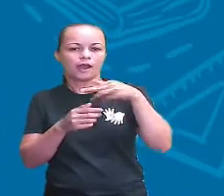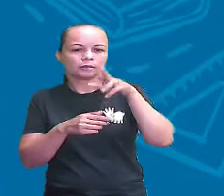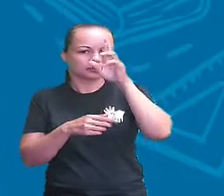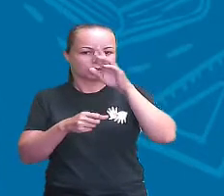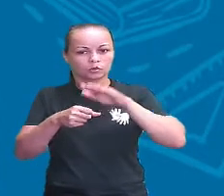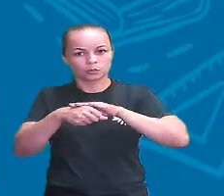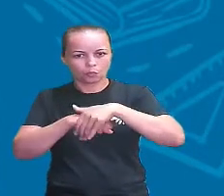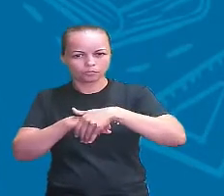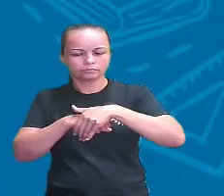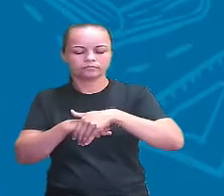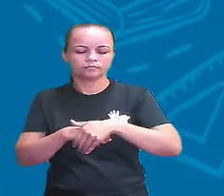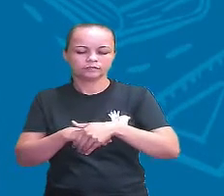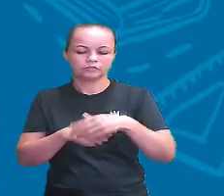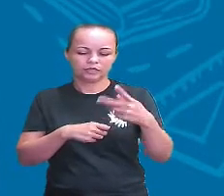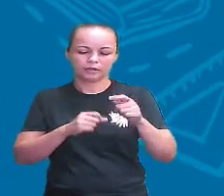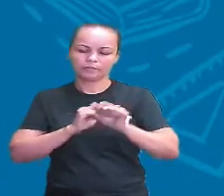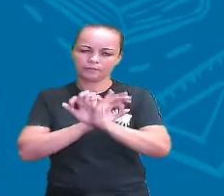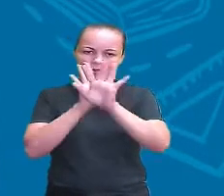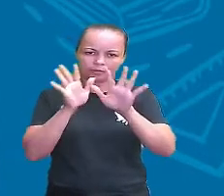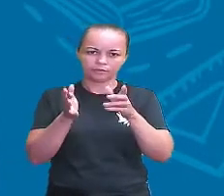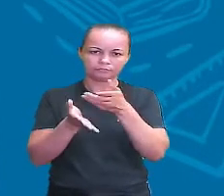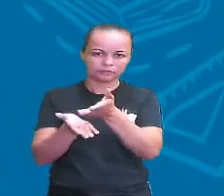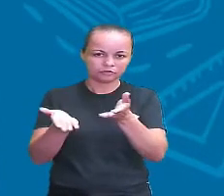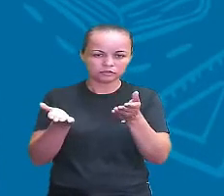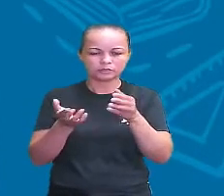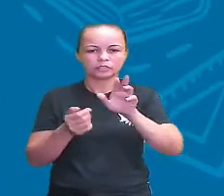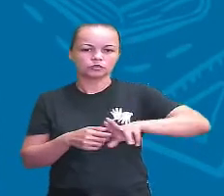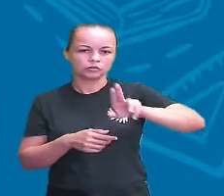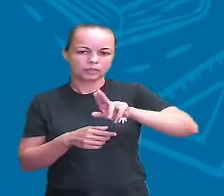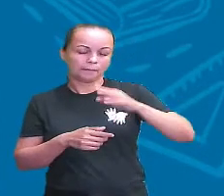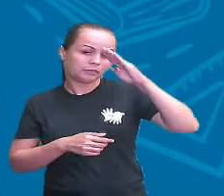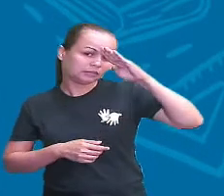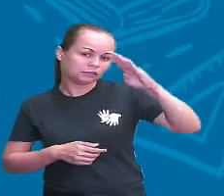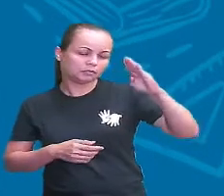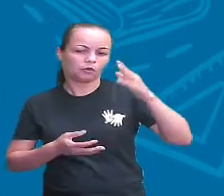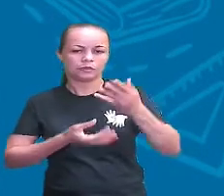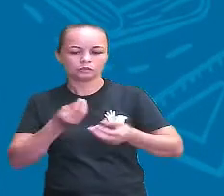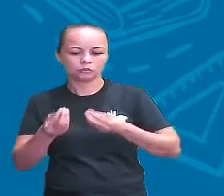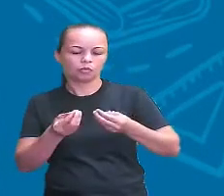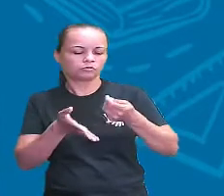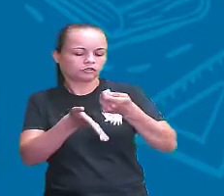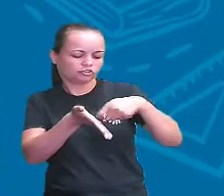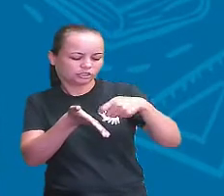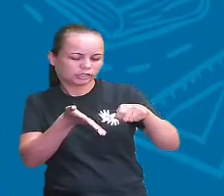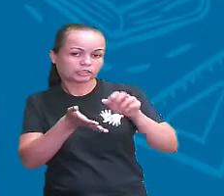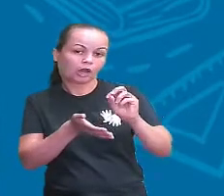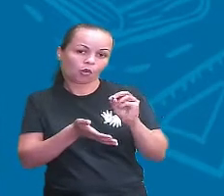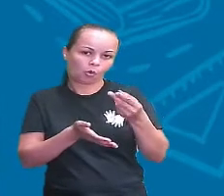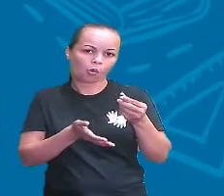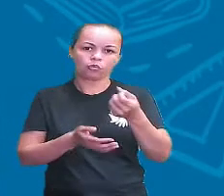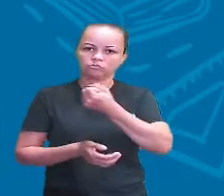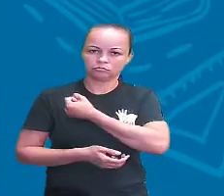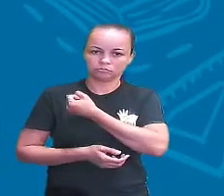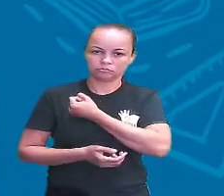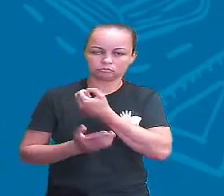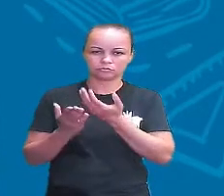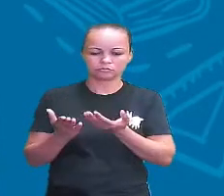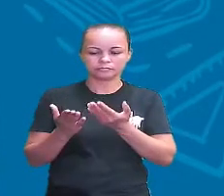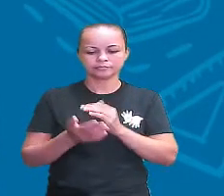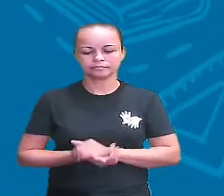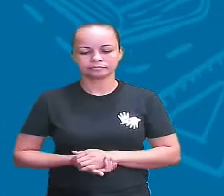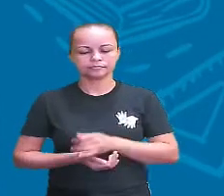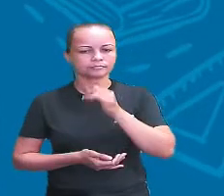Então fica aí bem claro para vocês quando forem utilizar, principalmente na forma aí ou escrita ou na forma de símbolo, de número. Temos aí